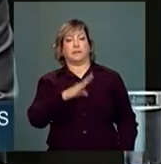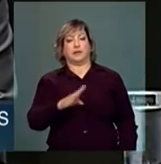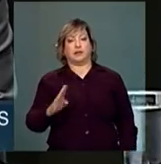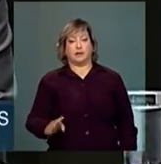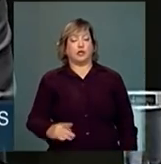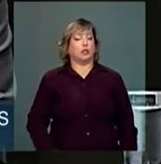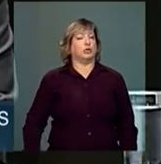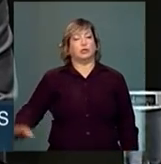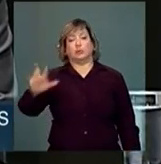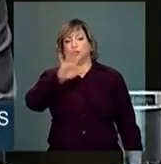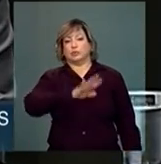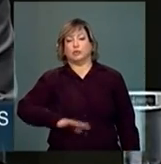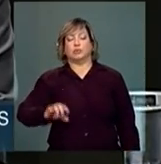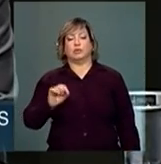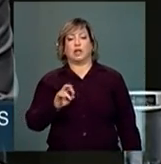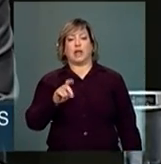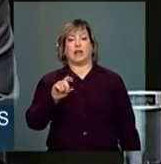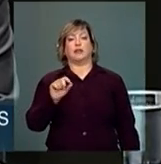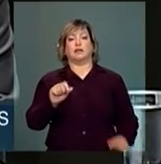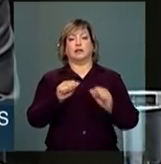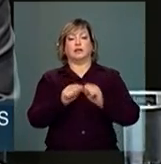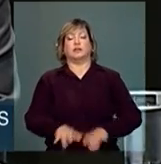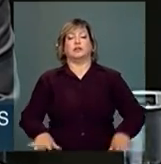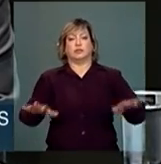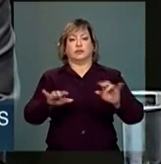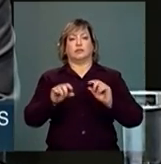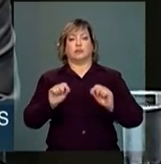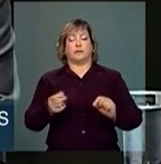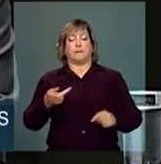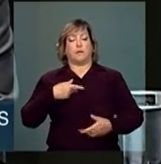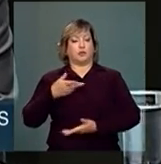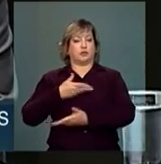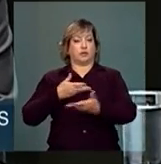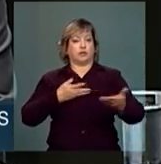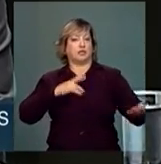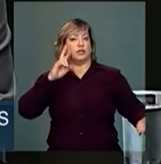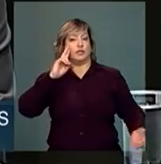As redes de distribuição, os meus colegas diretores estão aqui,